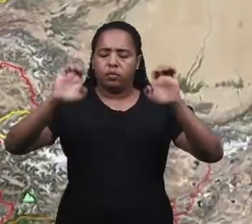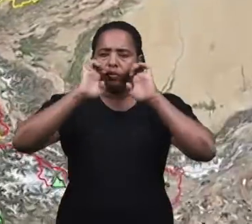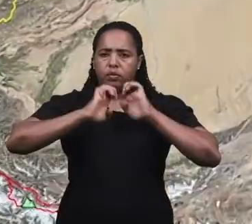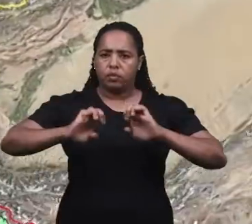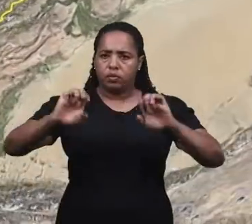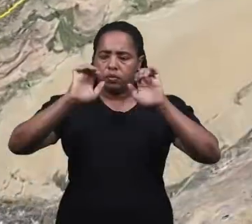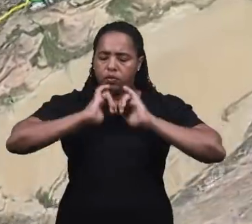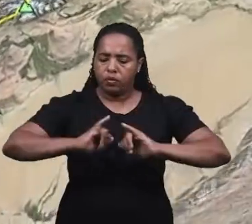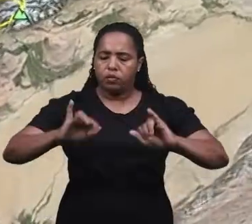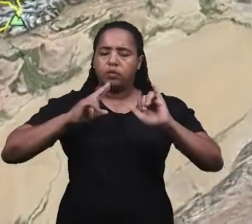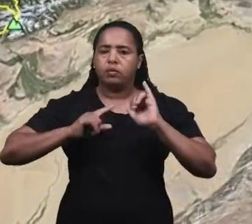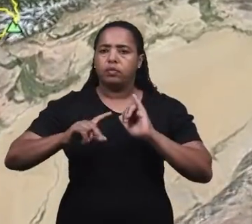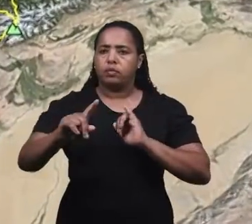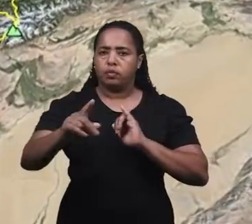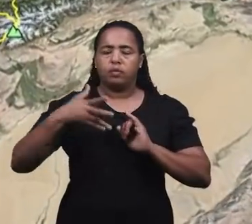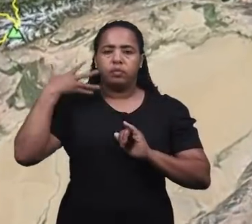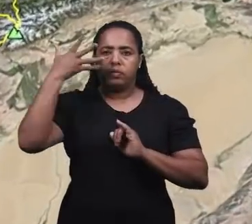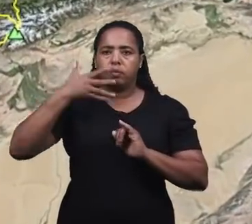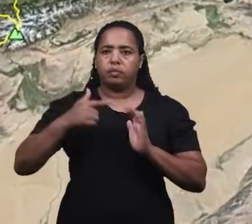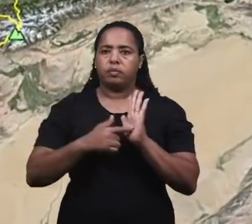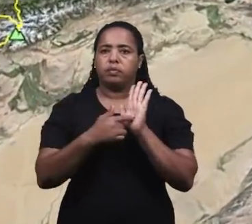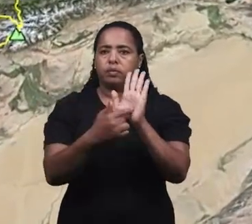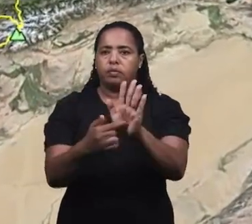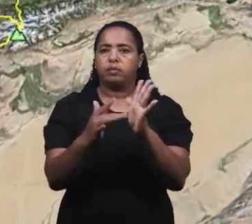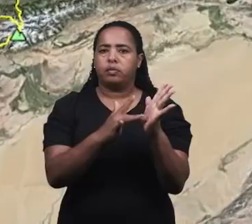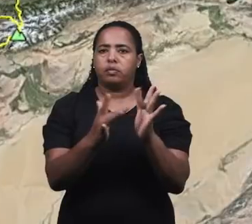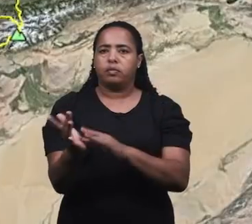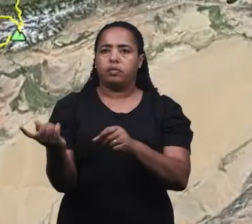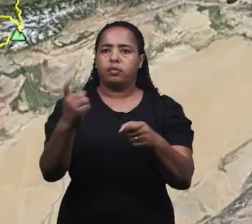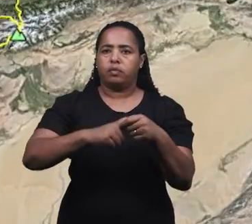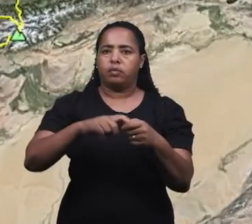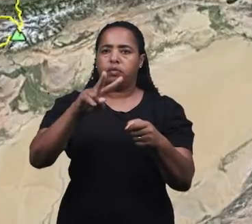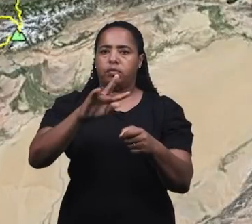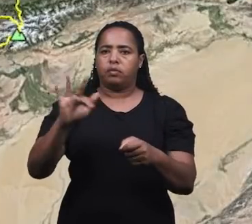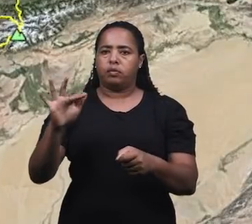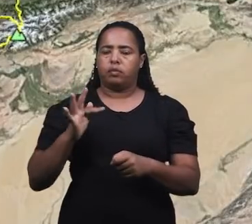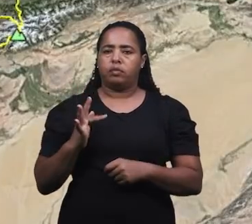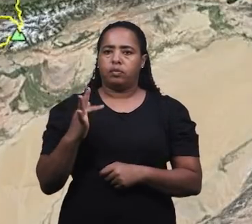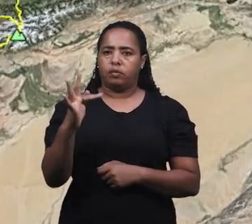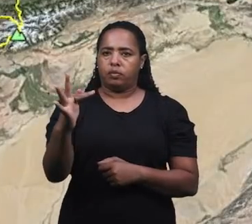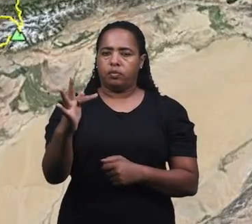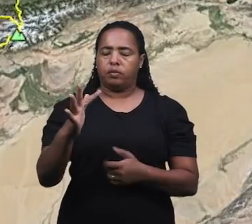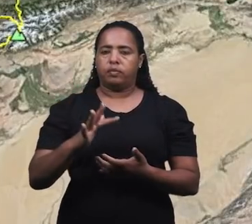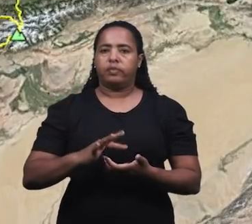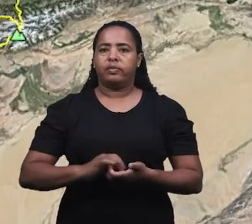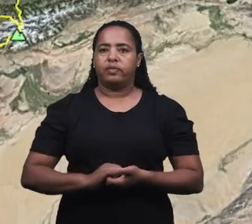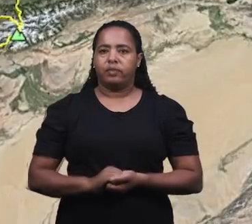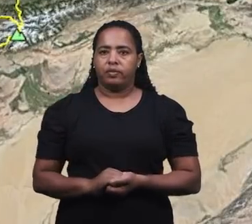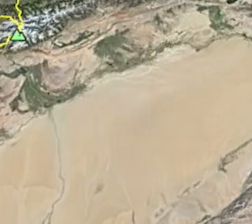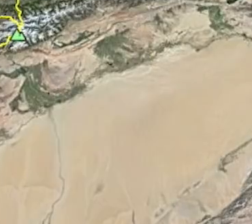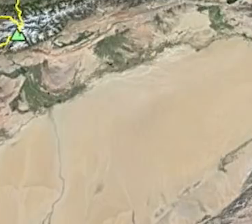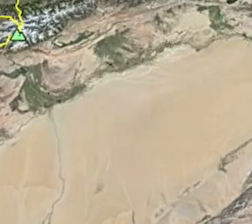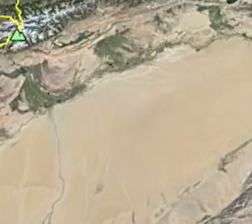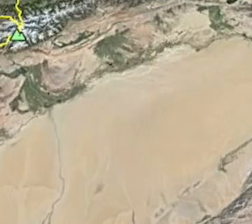pelo Evangelho eterno e pela mensagem da breve volta do Senhor Jesus.